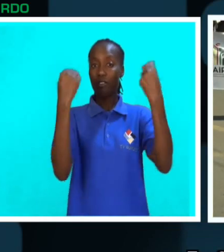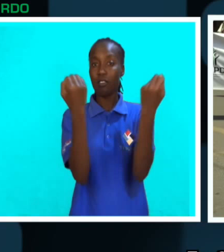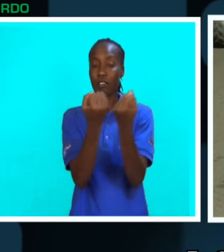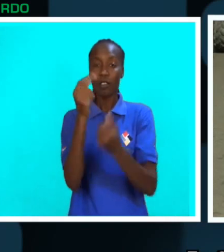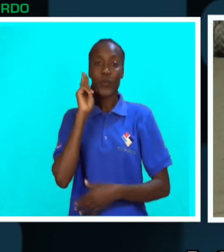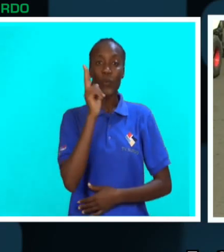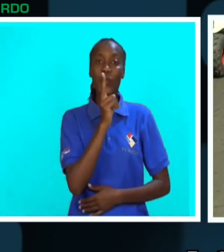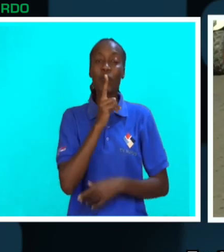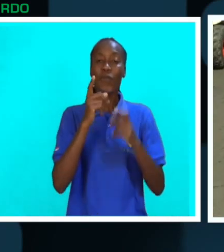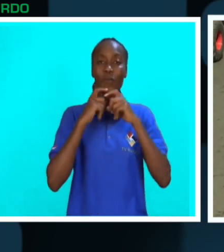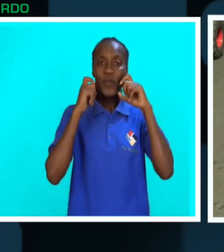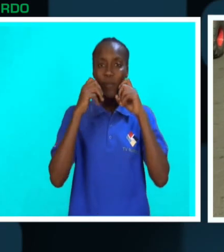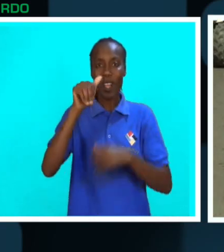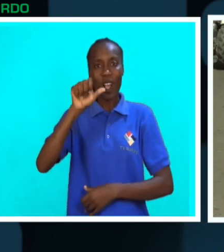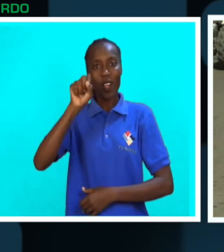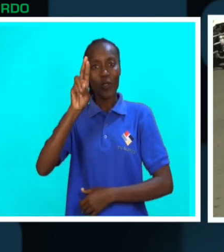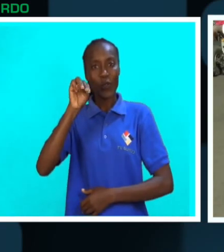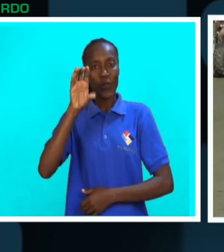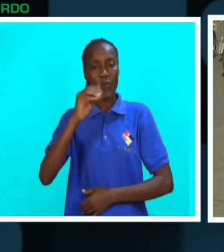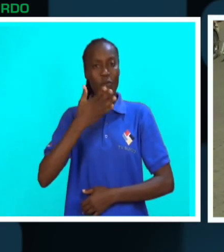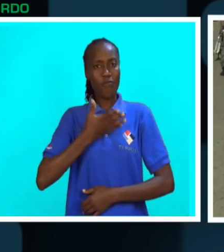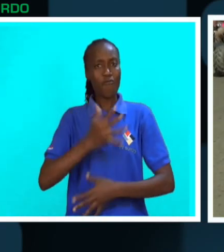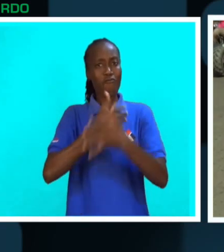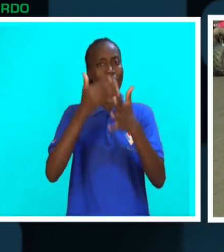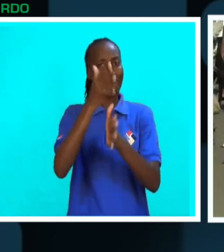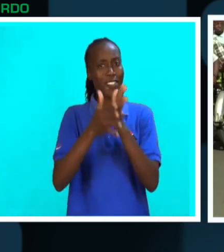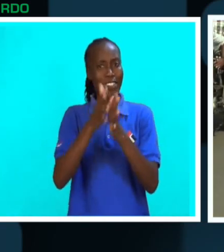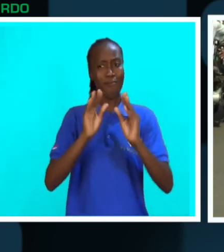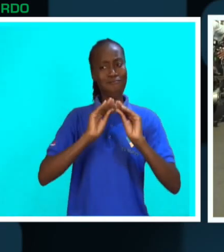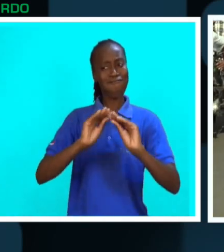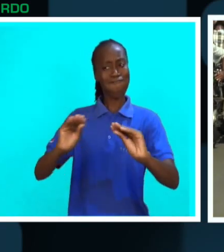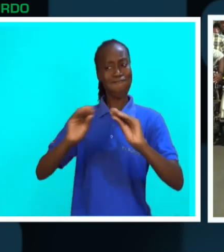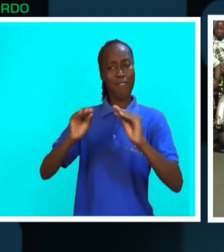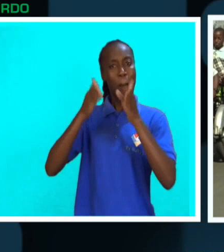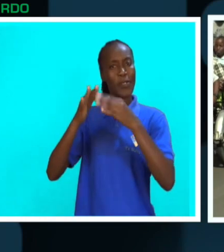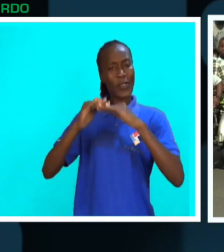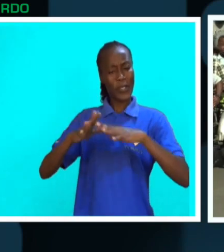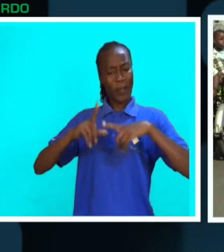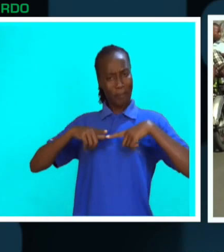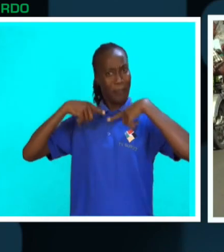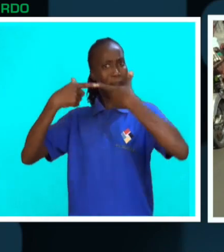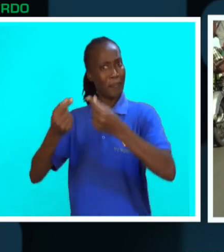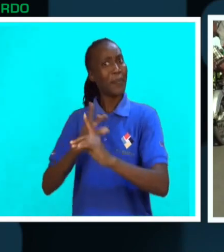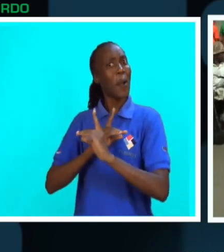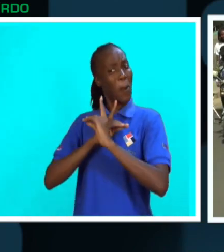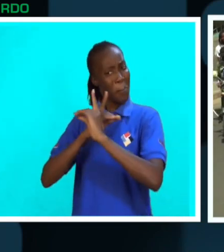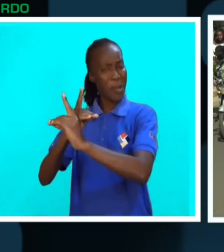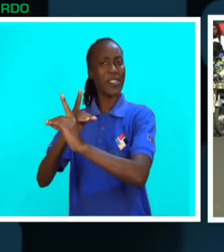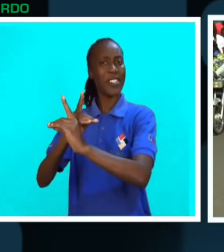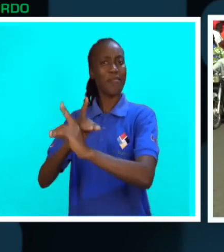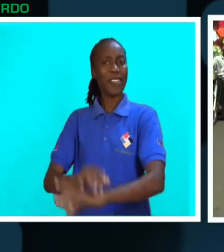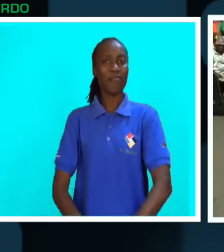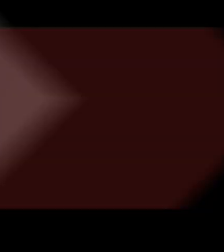Surdos de Moçambique, a Zoom, vai introduzir aulas de línguas de sinais para pessoas interessadas.